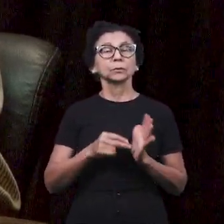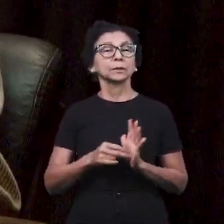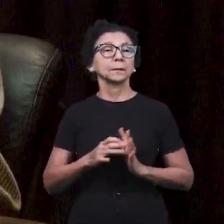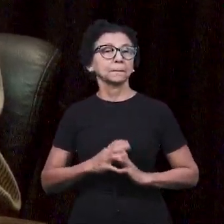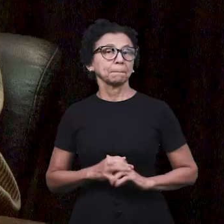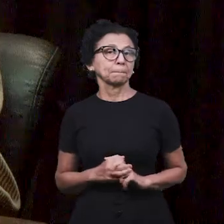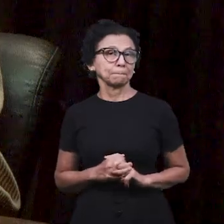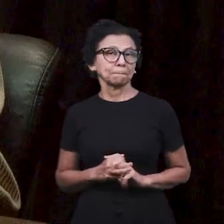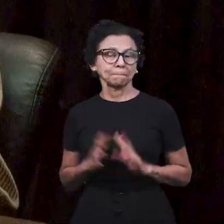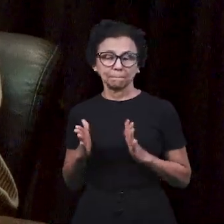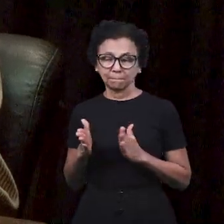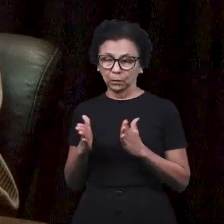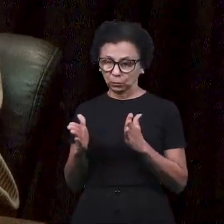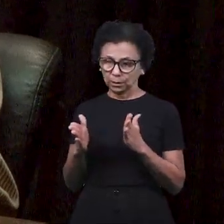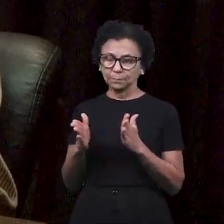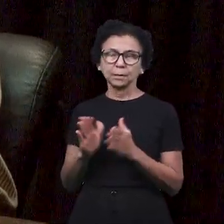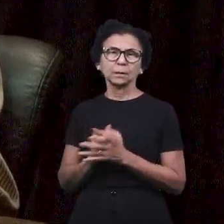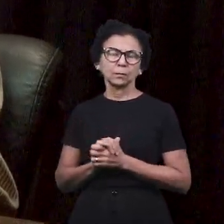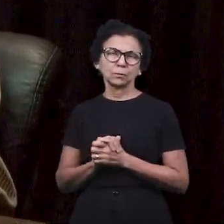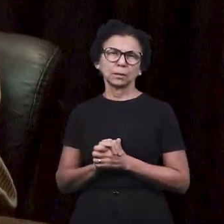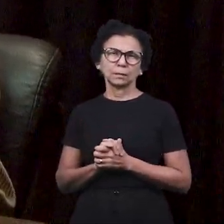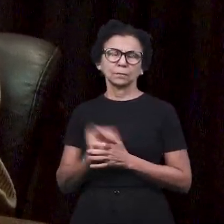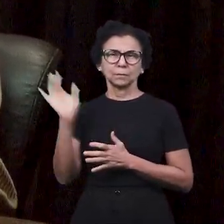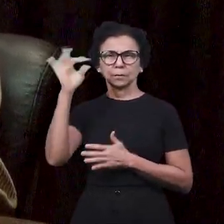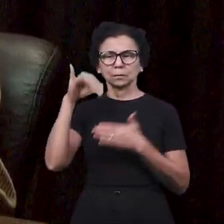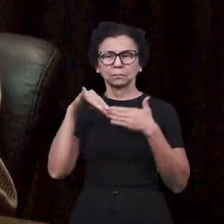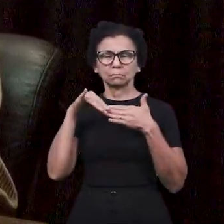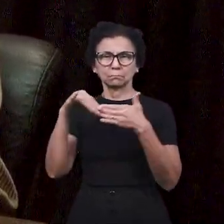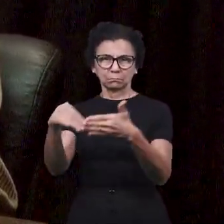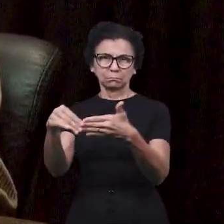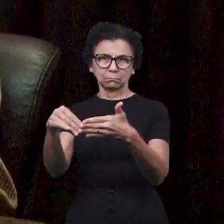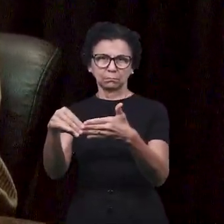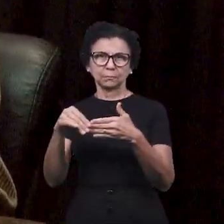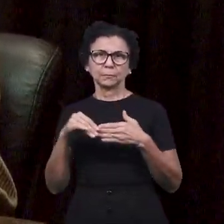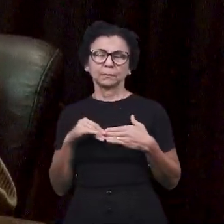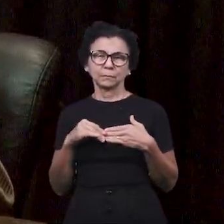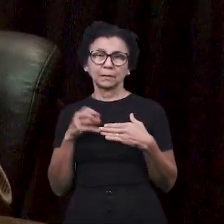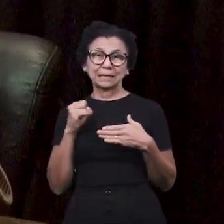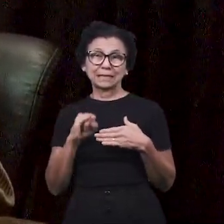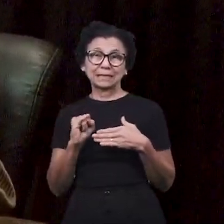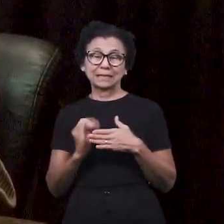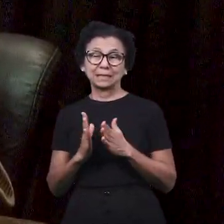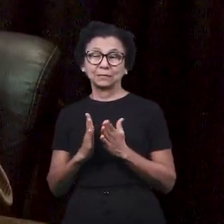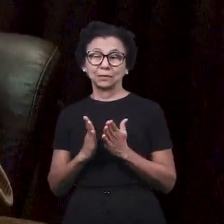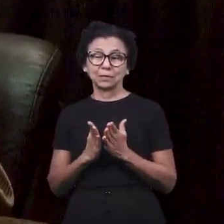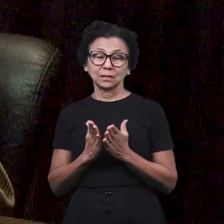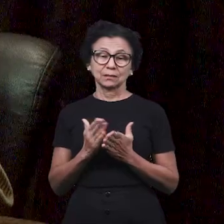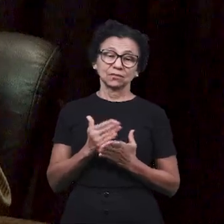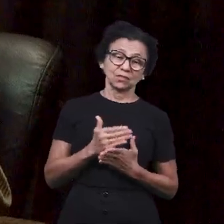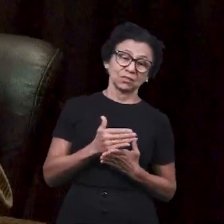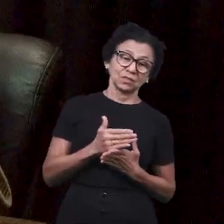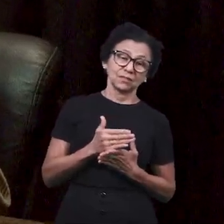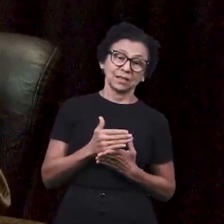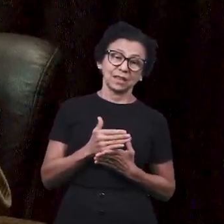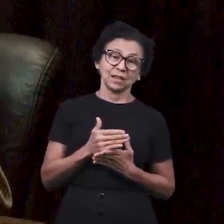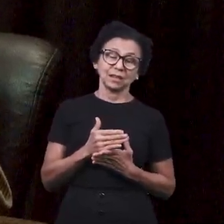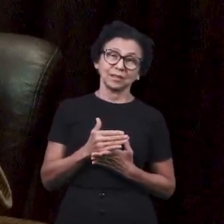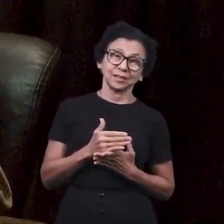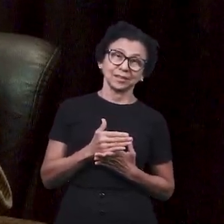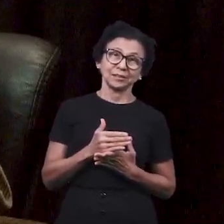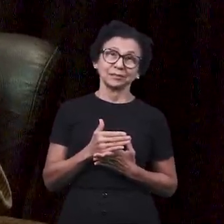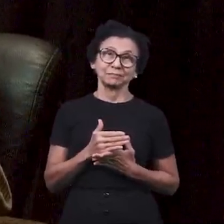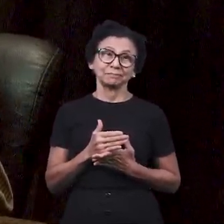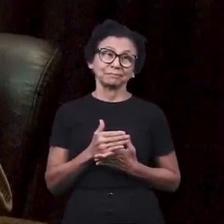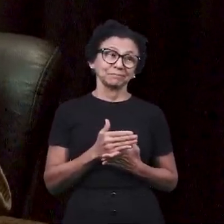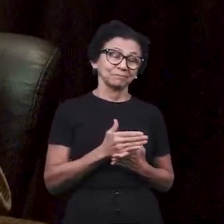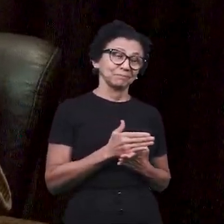falando? O caminho é a direção do Senhor, a direção do Espírito Santo. Amém. O desviar para a esquerda é ir para o lado do coração,